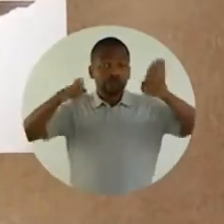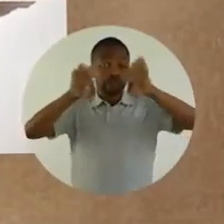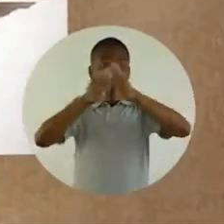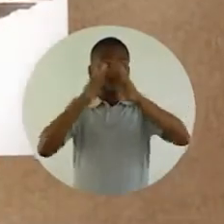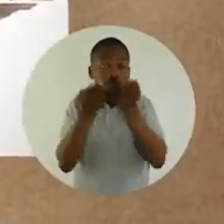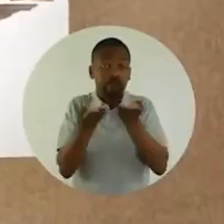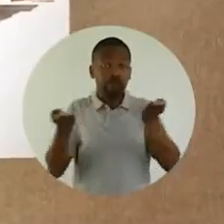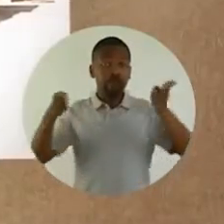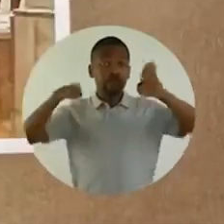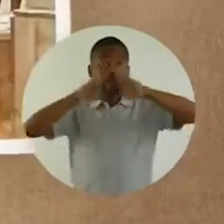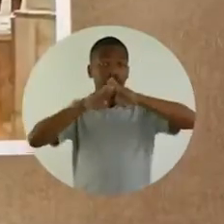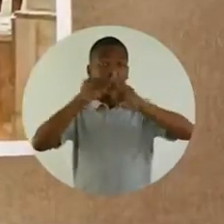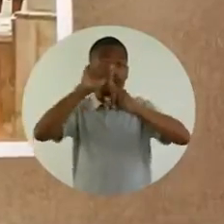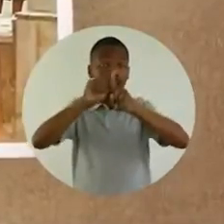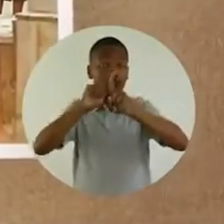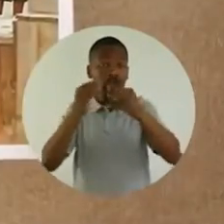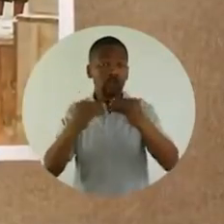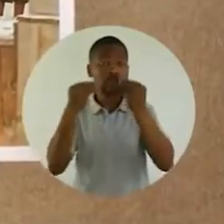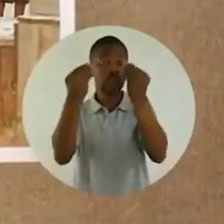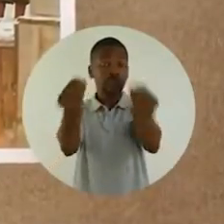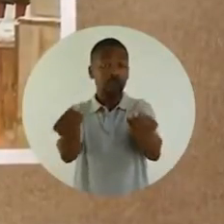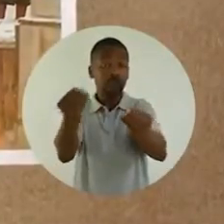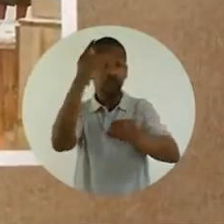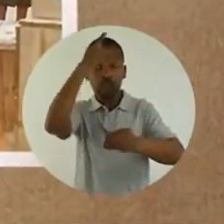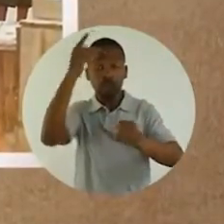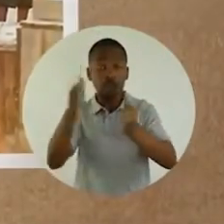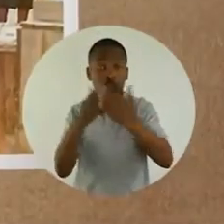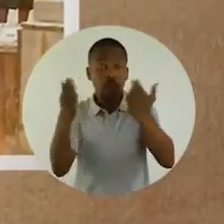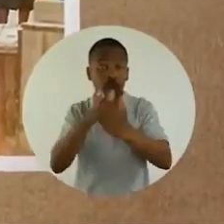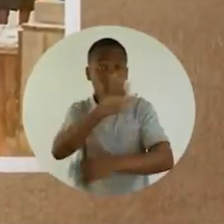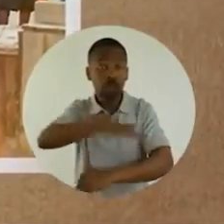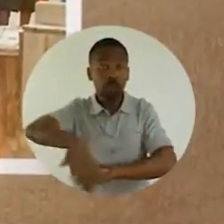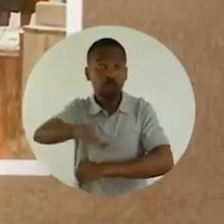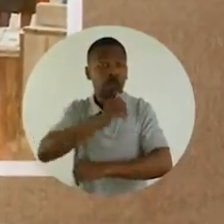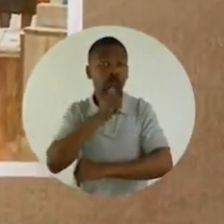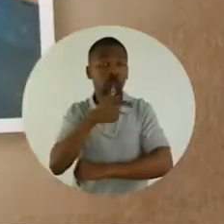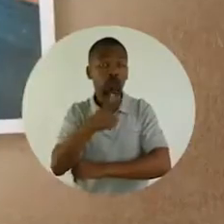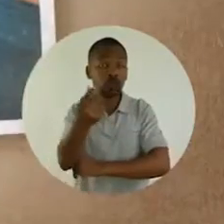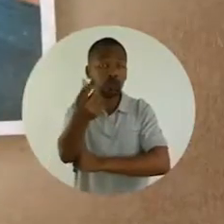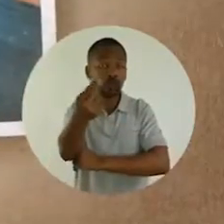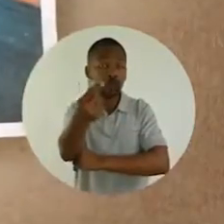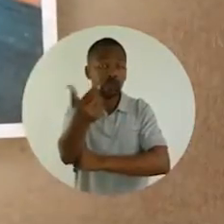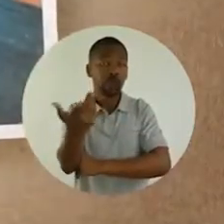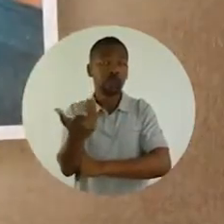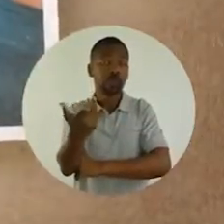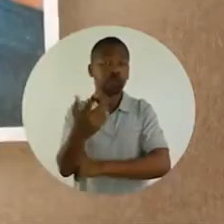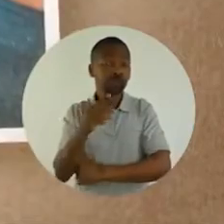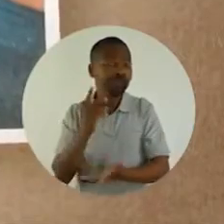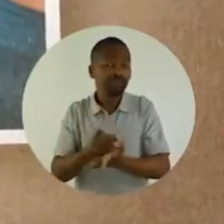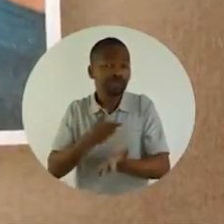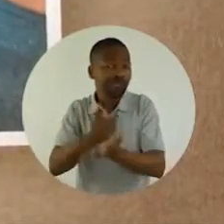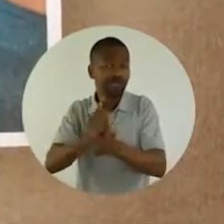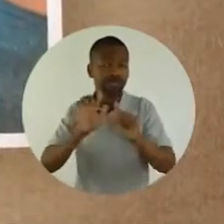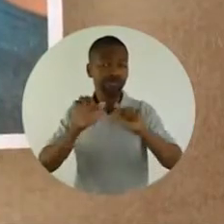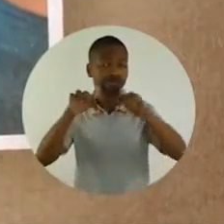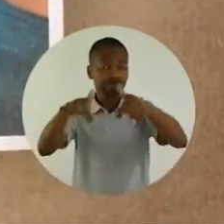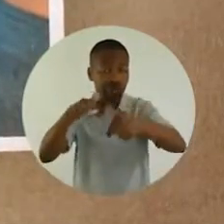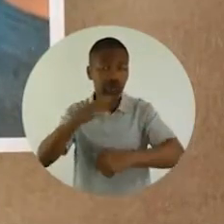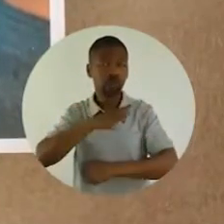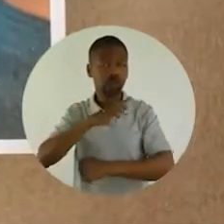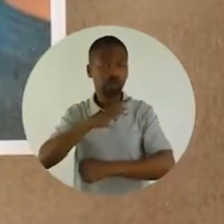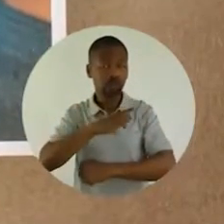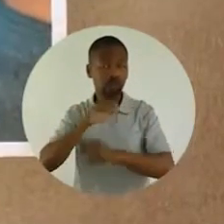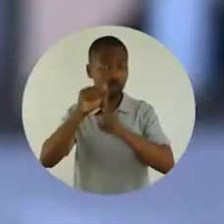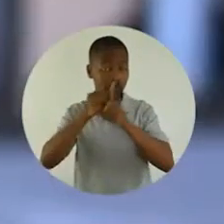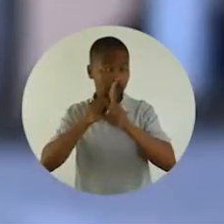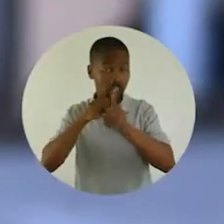Todo mês a gente fazia uma cesta básica e doava para uma pessoa lá da área mesmo, que não tinha condição. Eu sempre fazia isso, sempre.